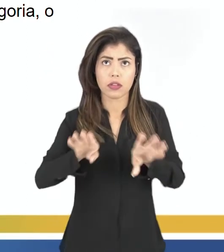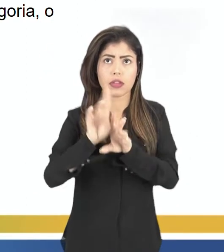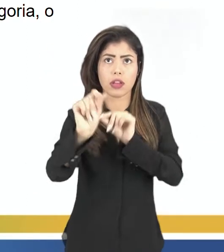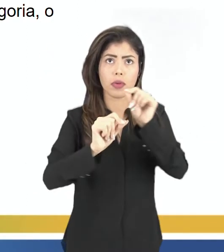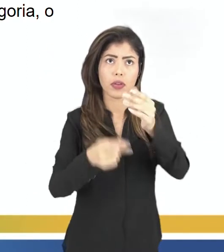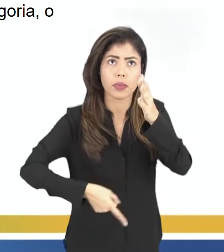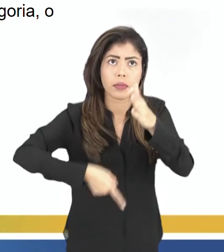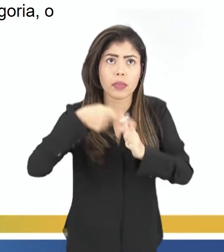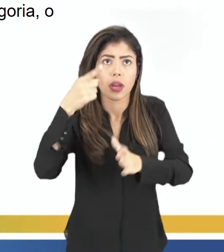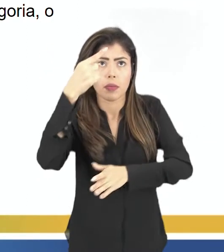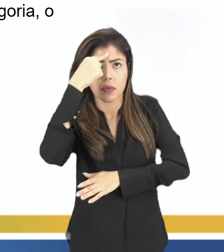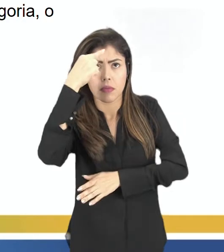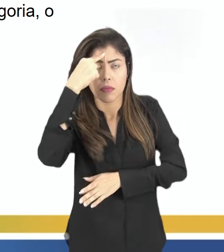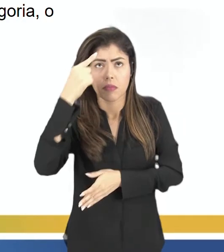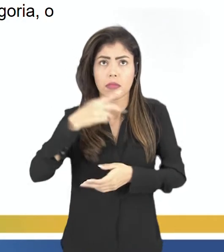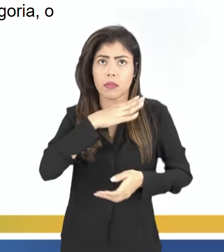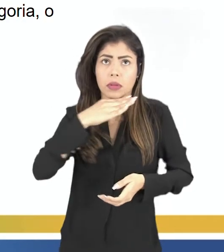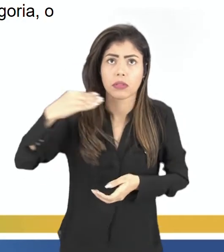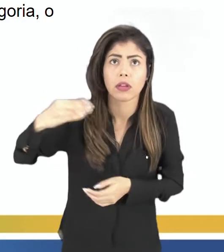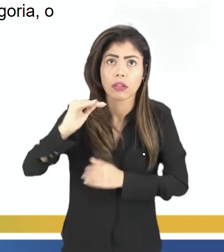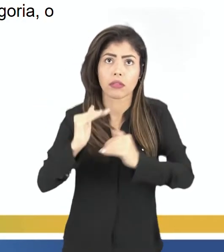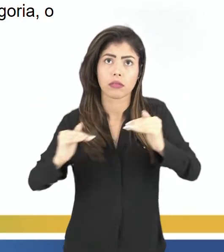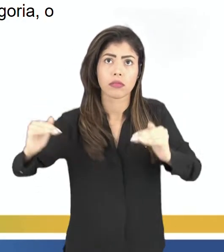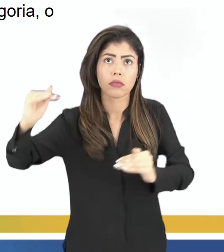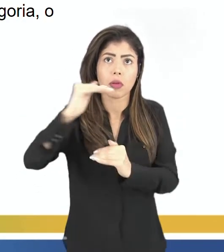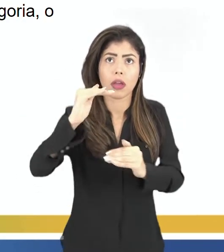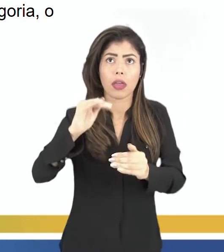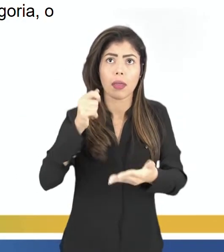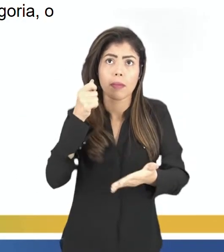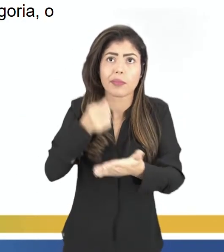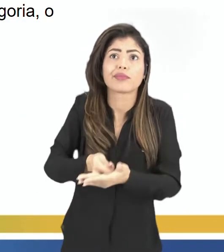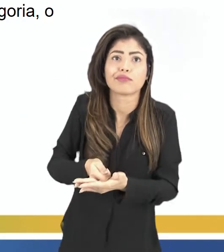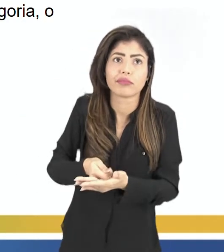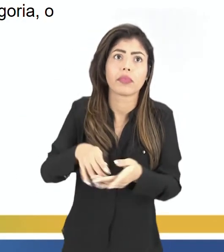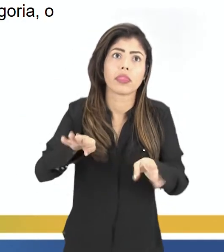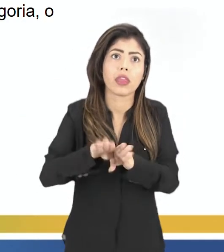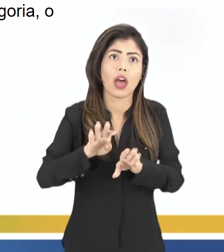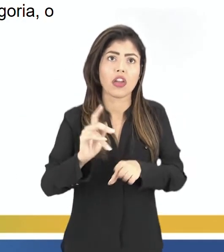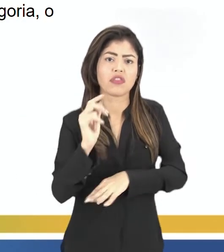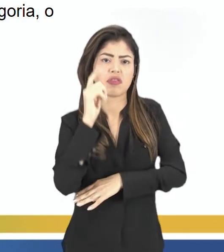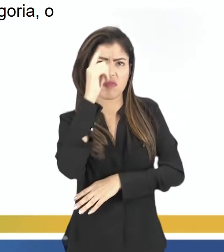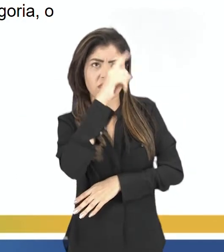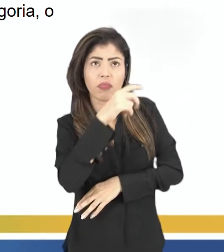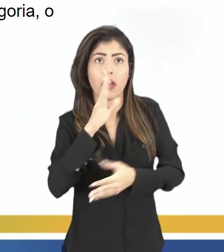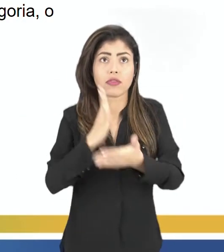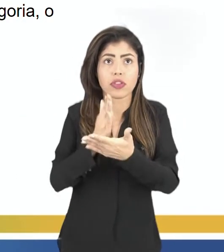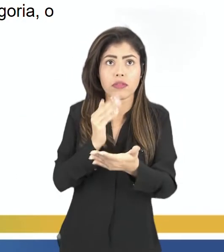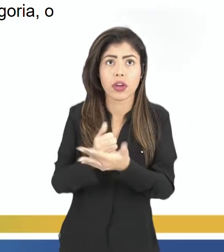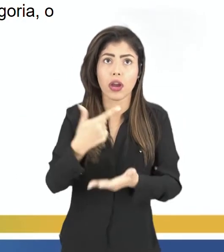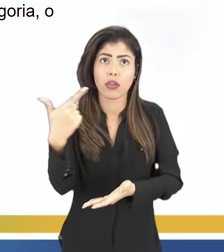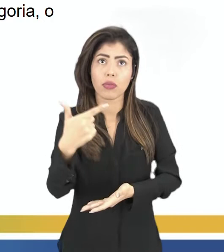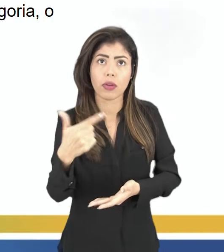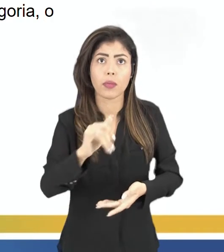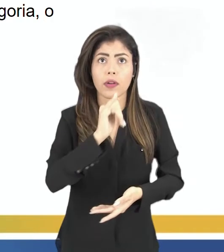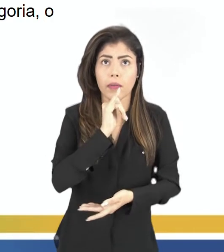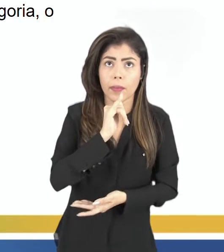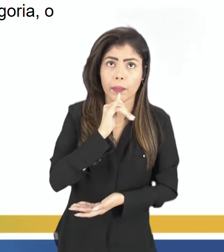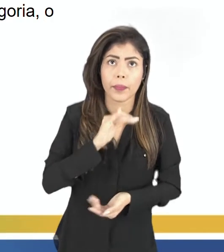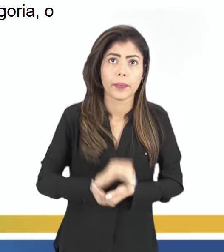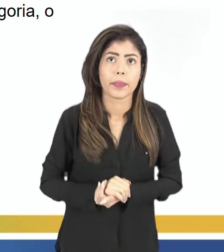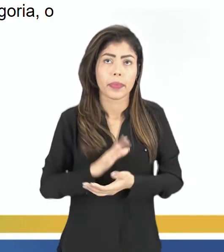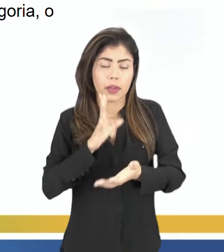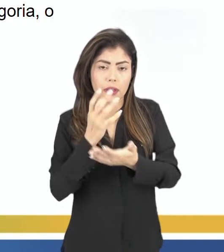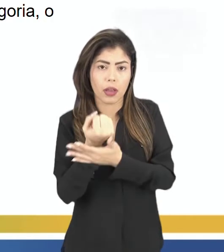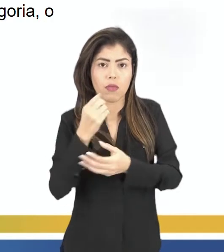momento, pensam em matá-los de forma sumária. Depois decidem puni-los de forma mais cruel. Dividem-nos em dois. Por exemplo, é como